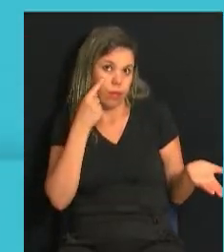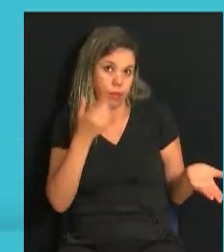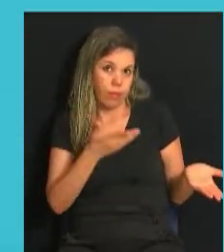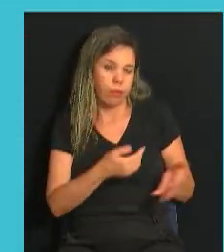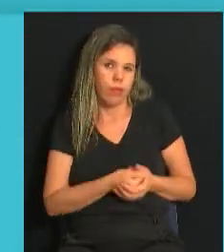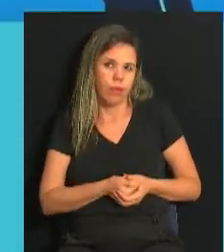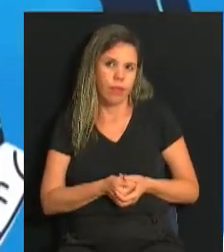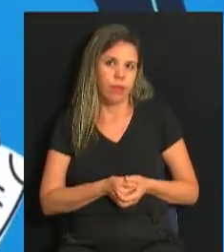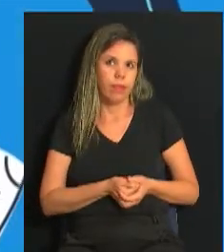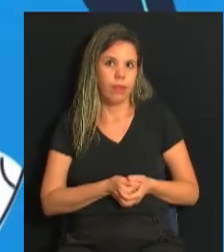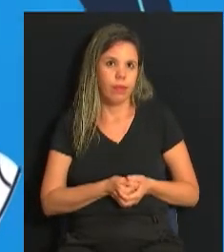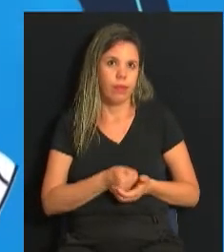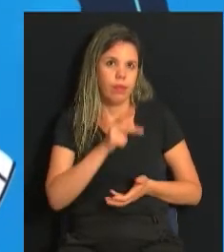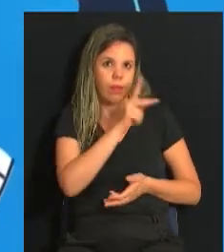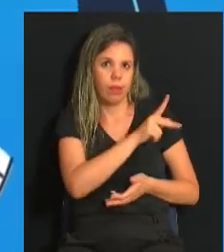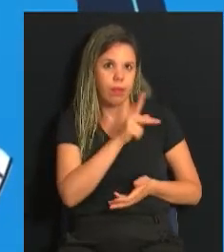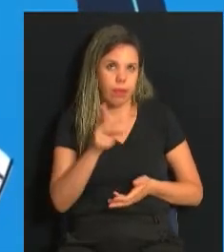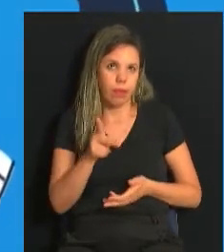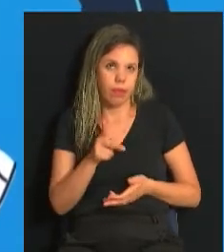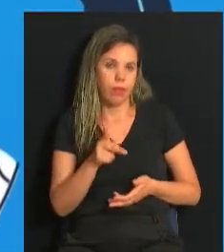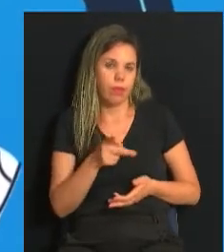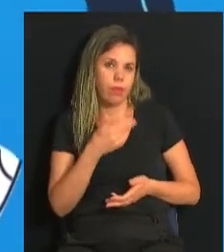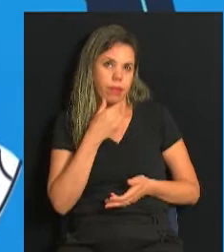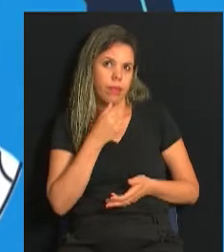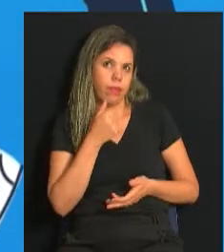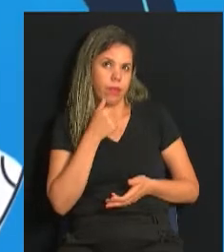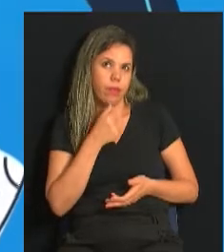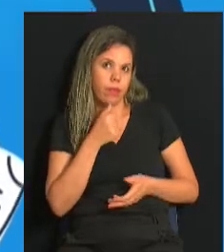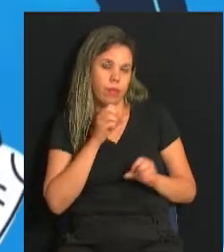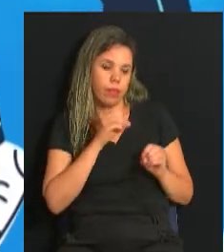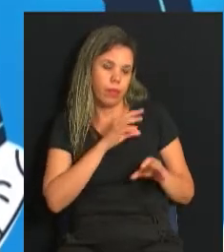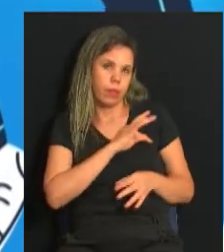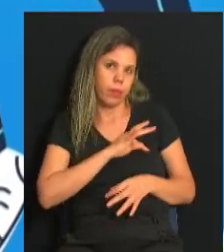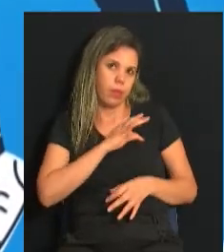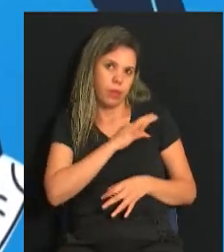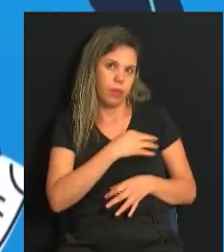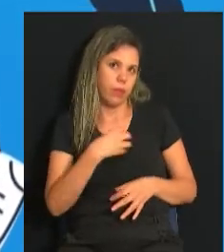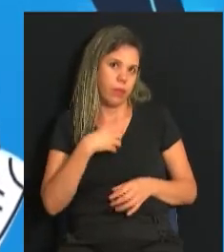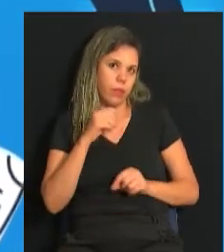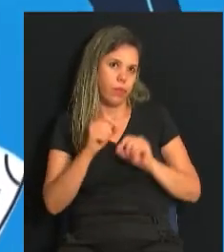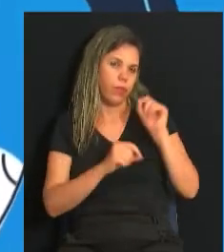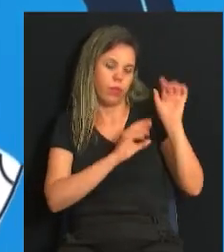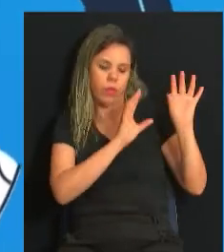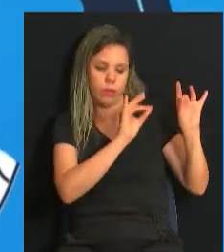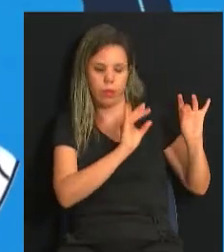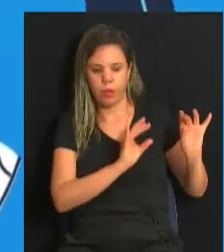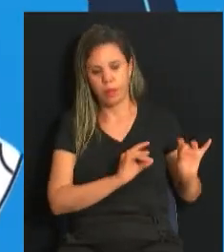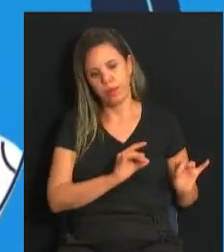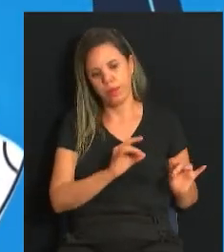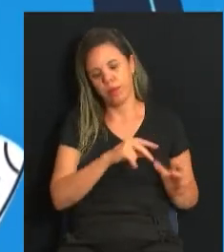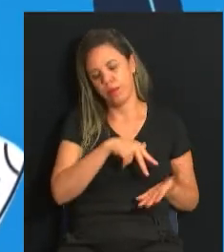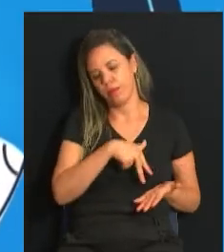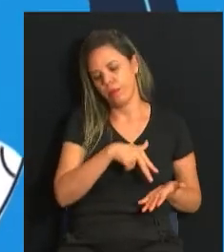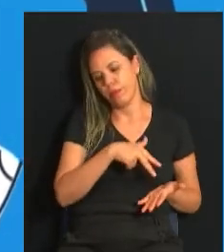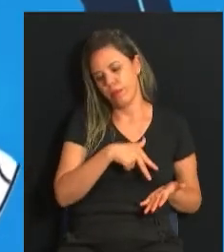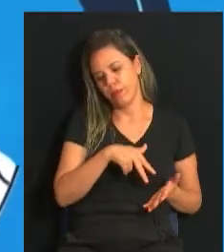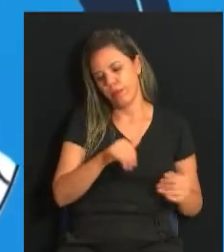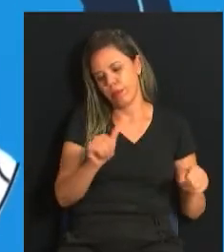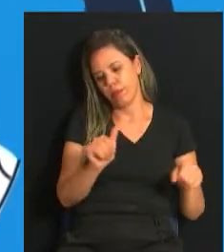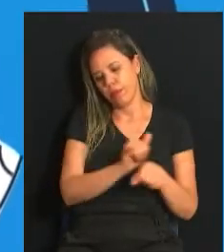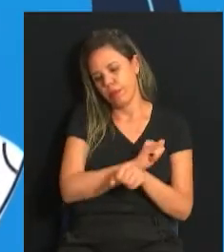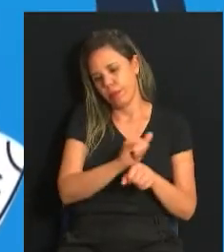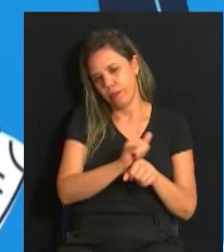embora a professora ou professor de dança deve ensinar técnicas do que a gente de dança né e improvisação